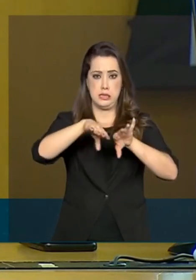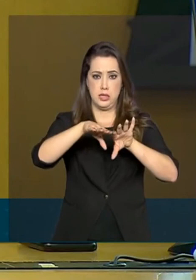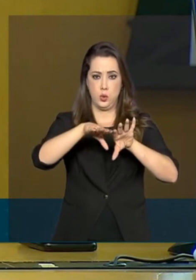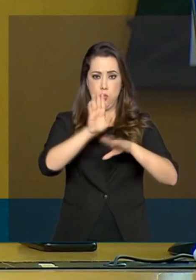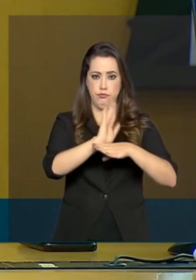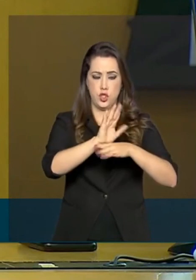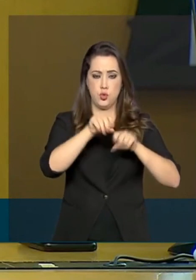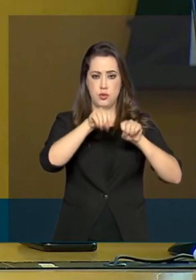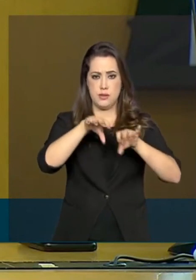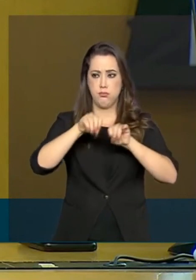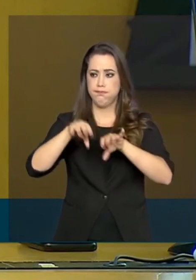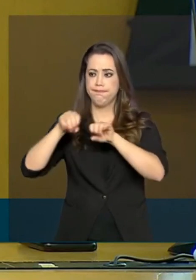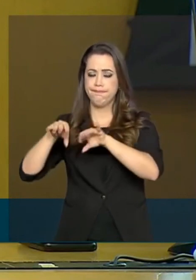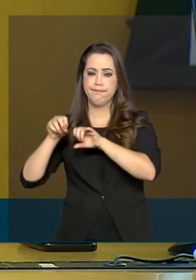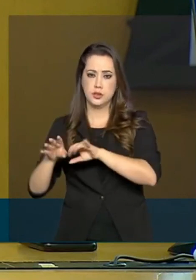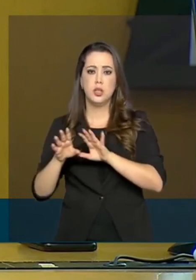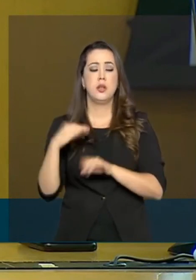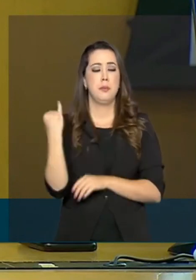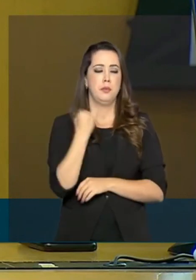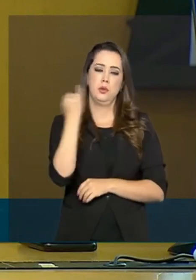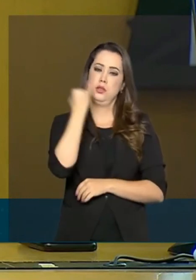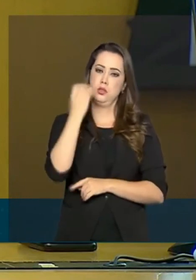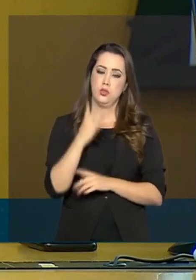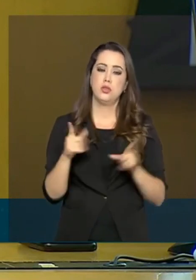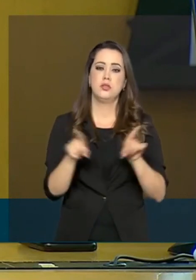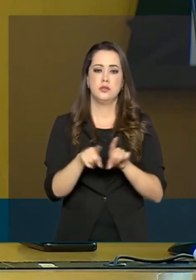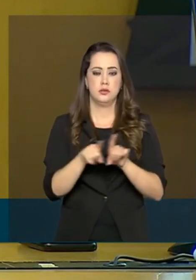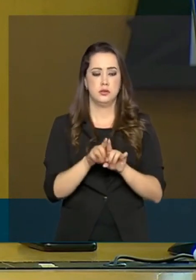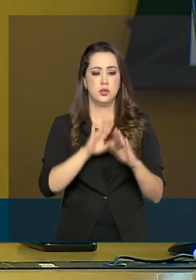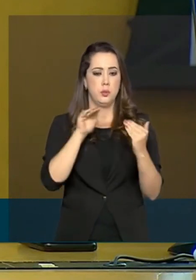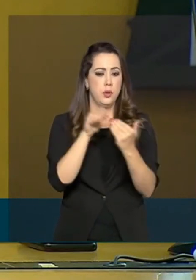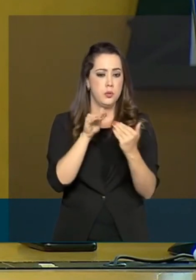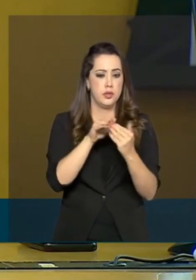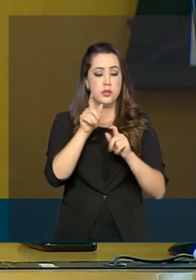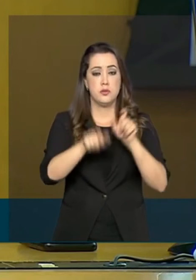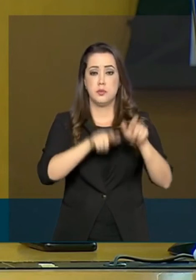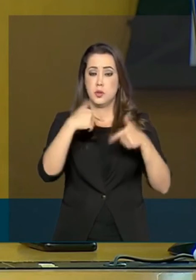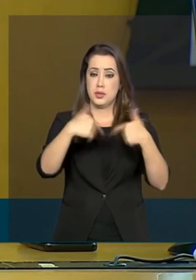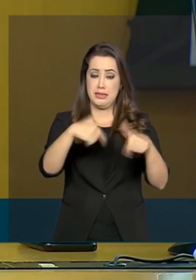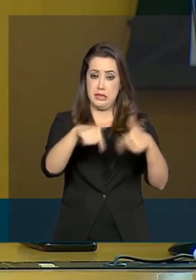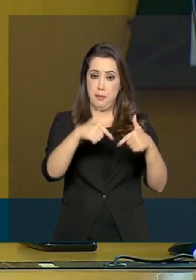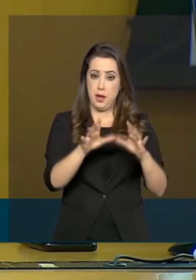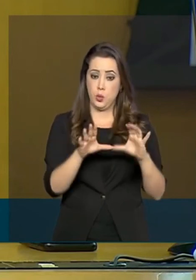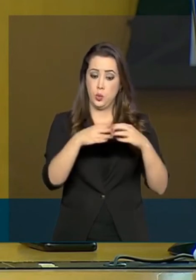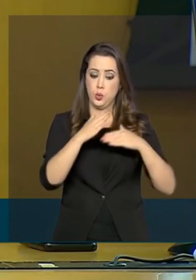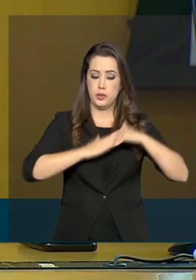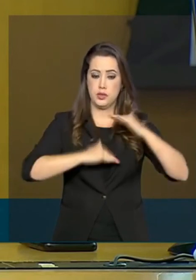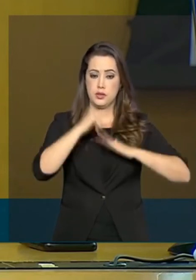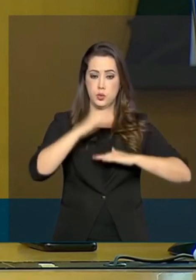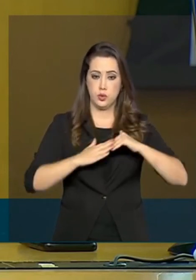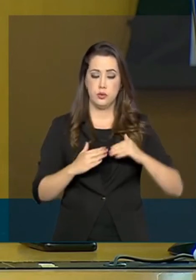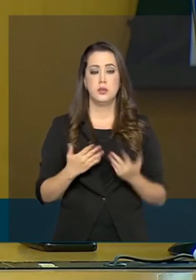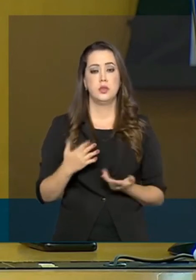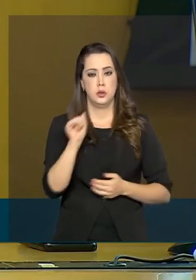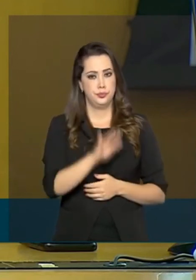para a população, conteúdo importantíssimo e também voltado para aqueles que trabalham com a área de